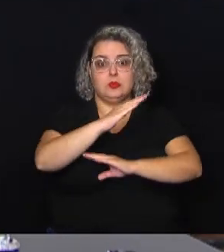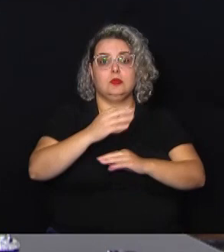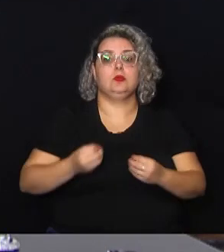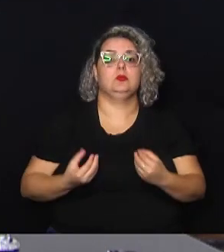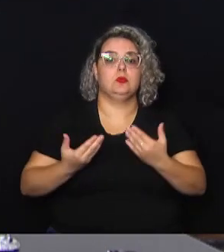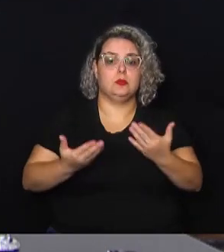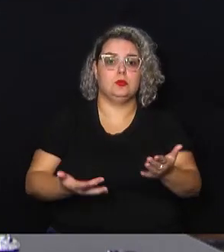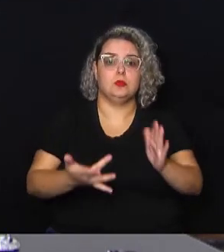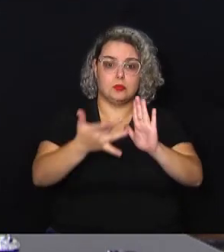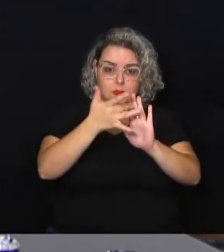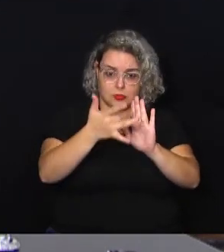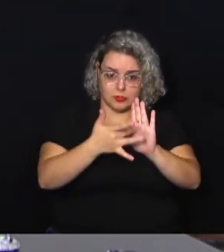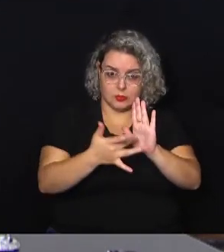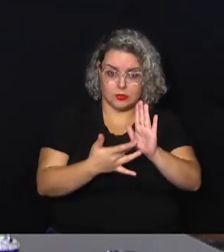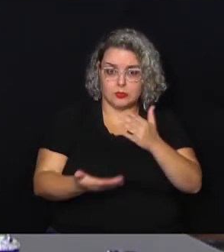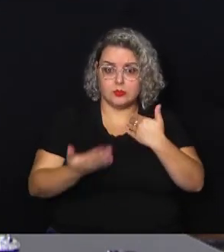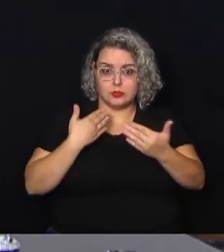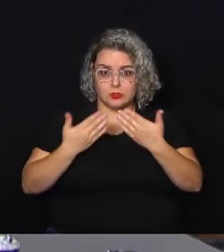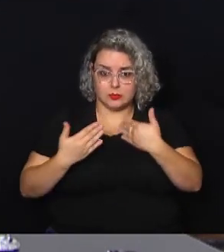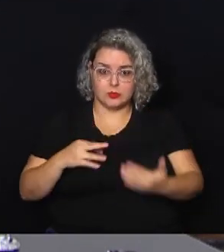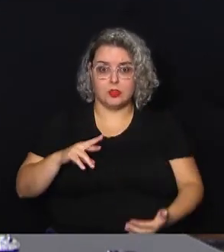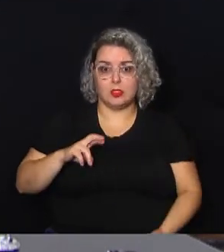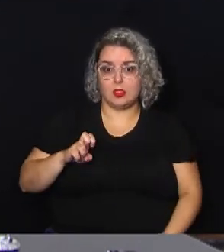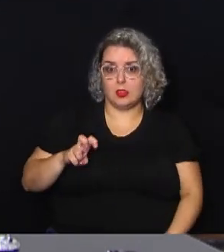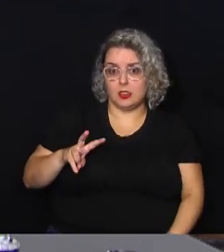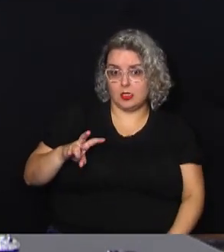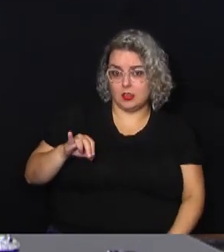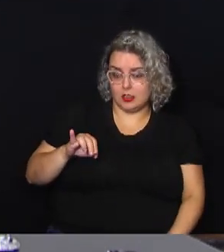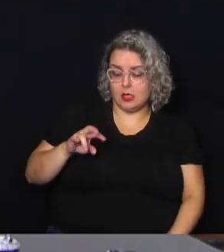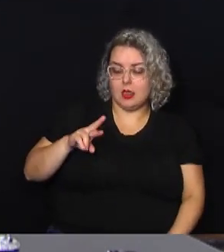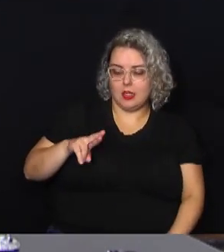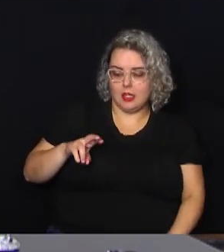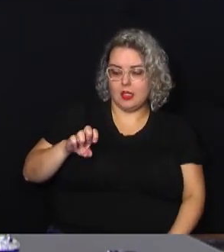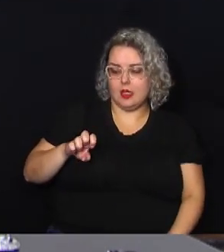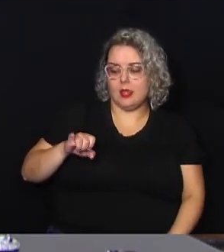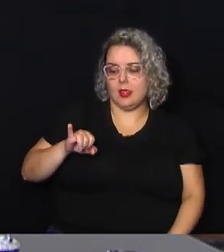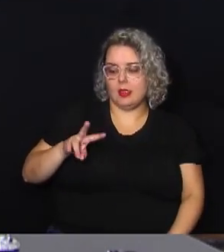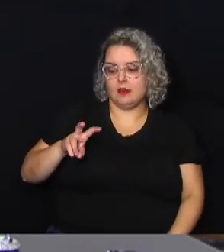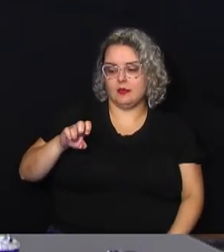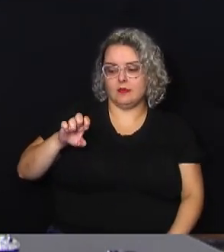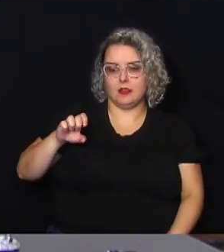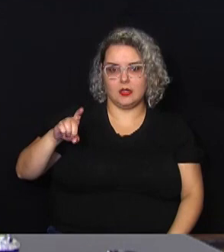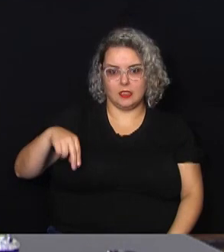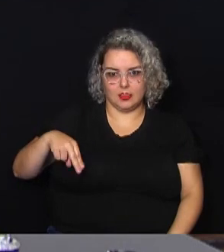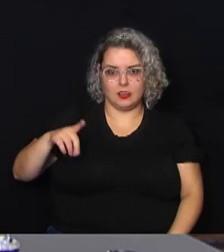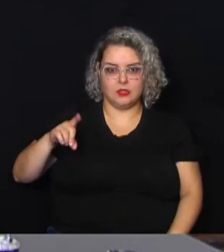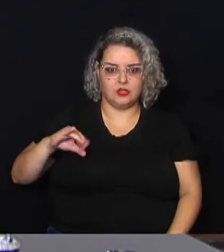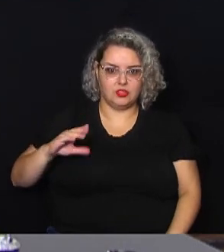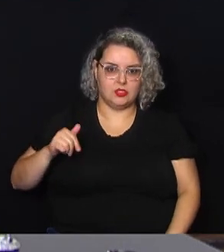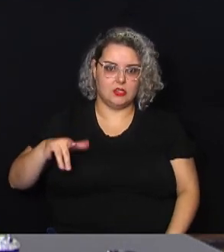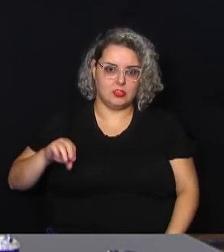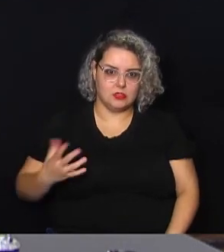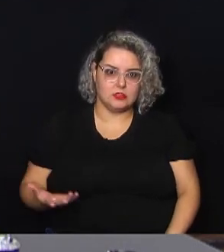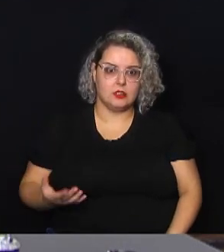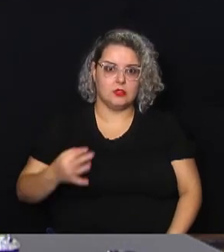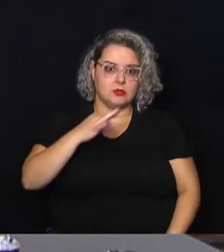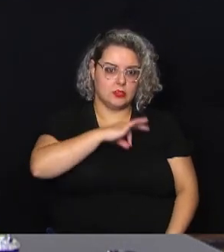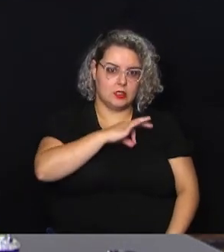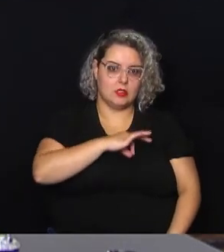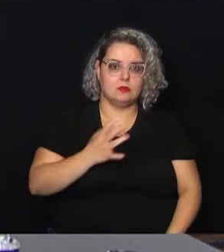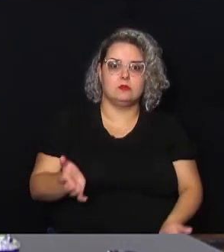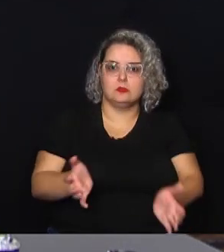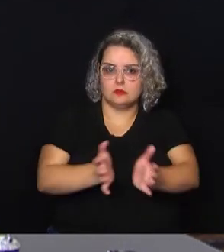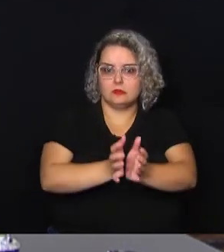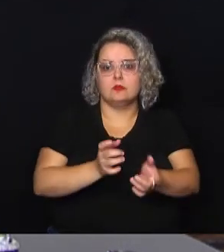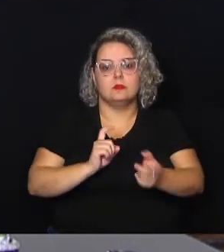uma pauta de negociação de reivindicação porque nós estamos em meios de dissídio né salarial da categoria foi